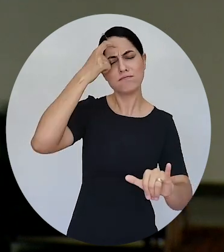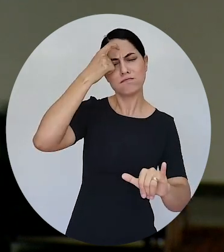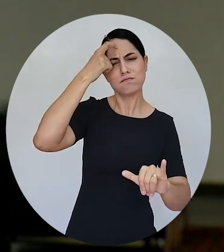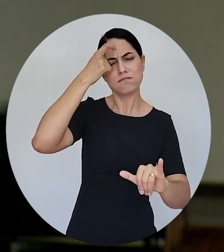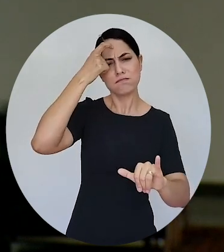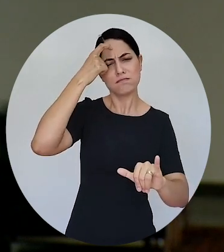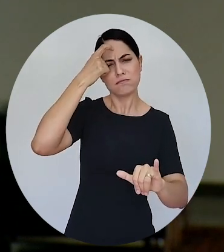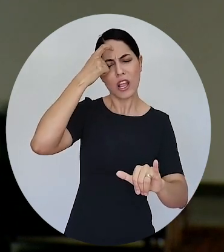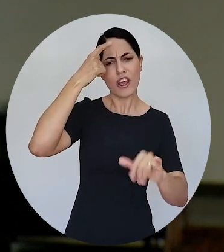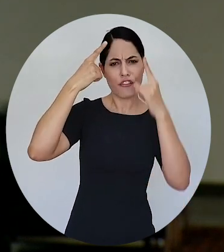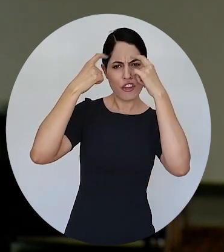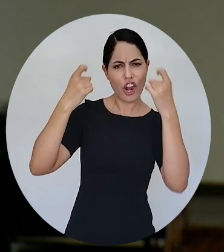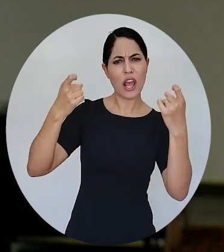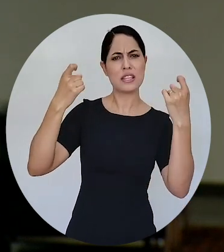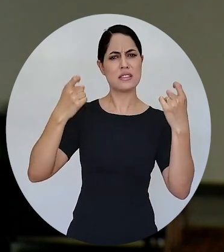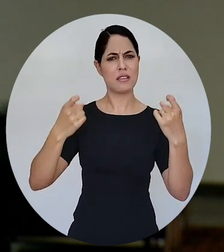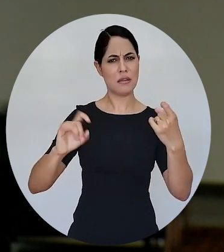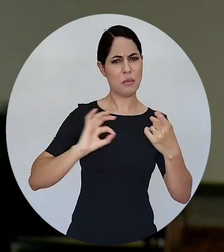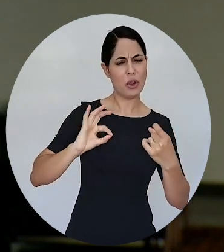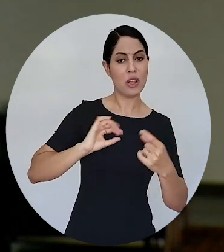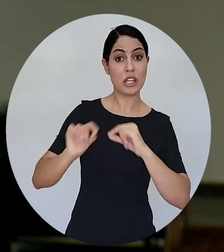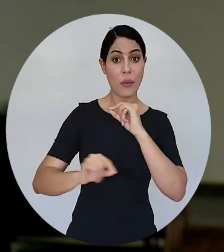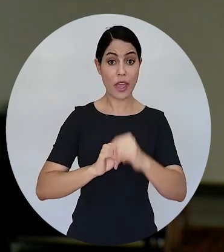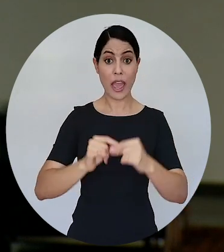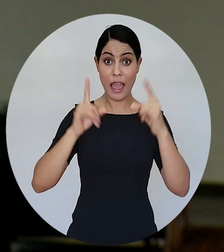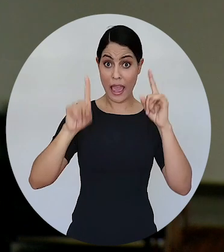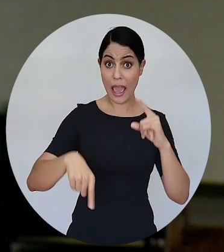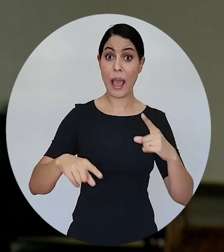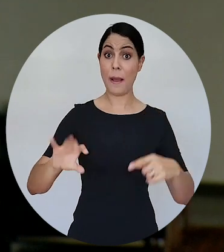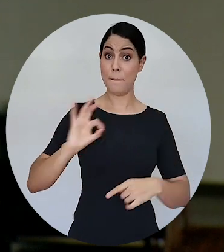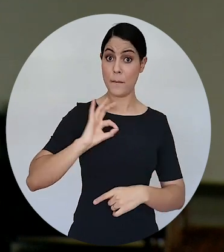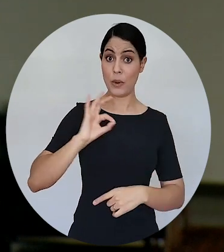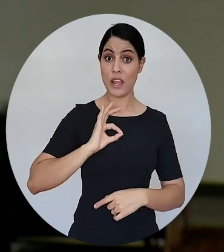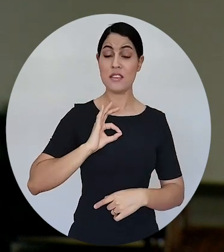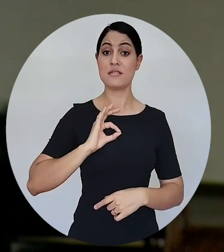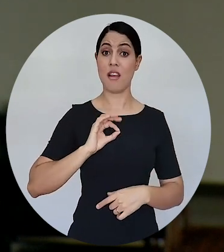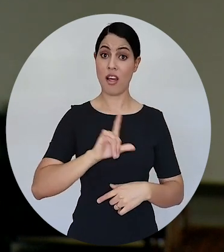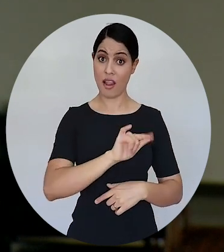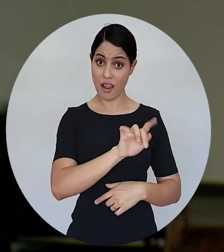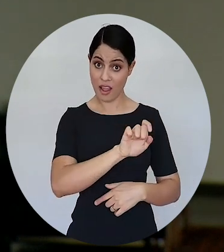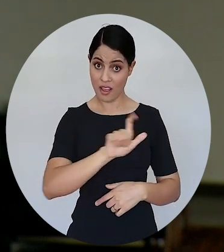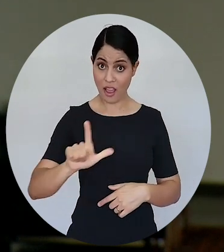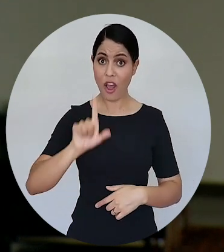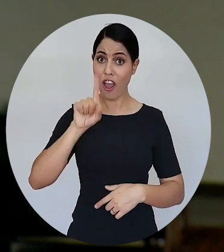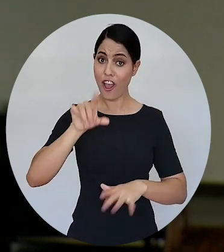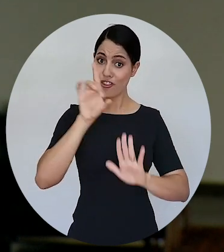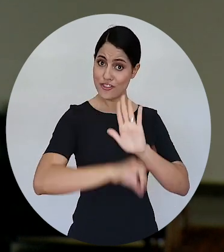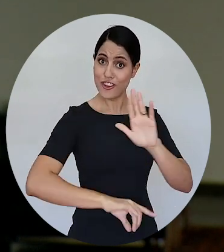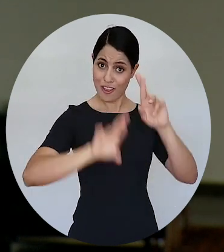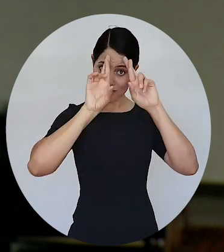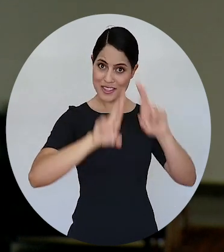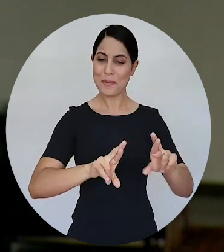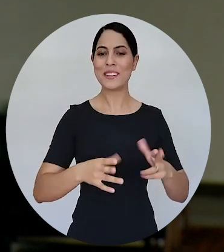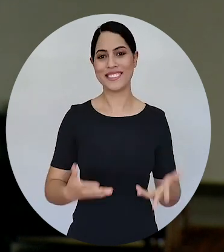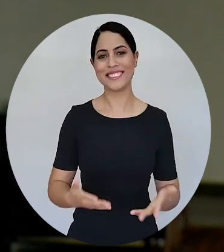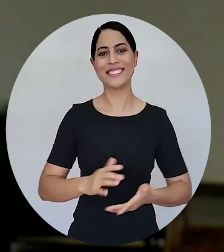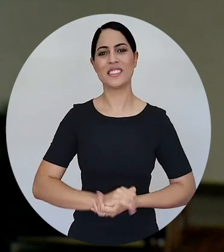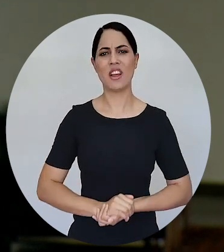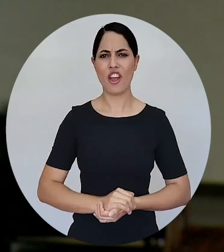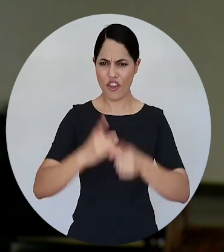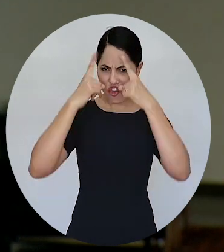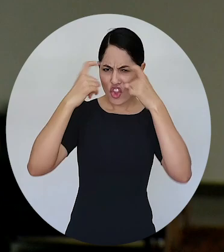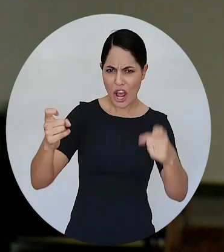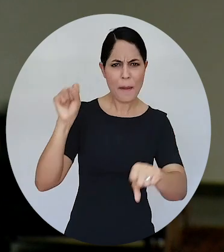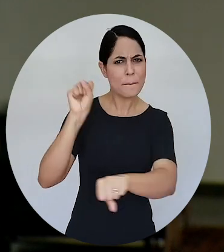conscientização sobre a violência policial, intitulada Polícia Legal, Direitos Respeitados. A violência precisa